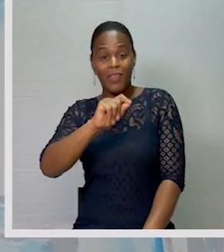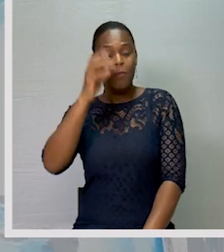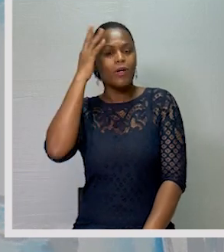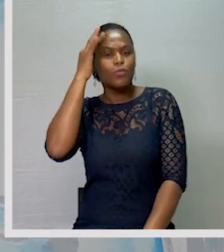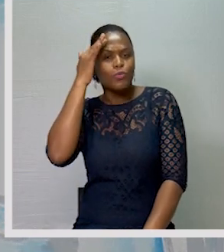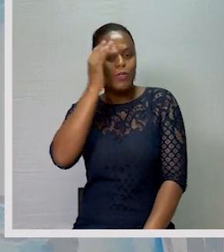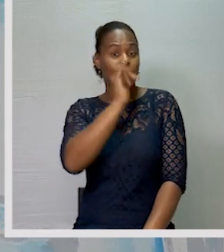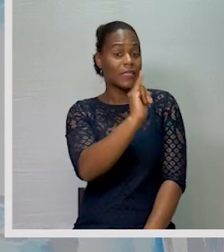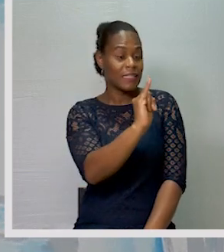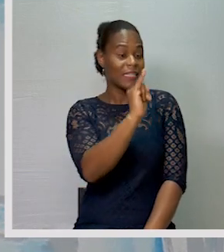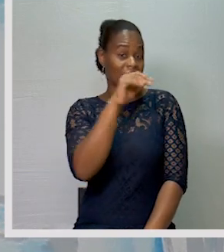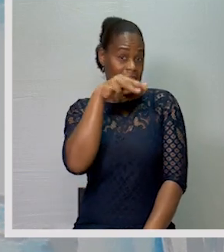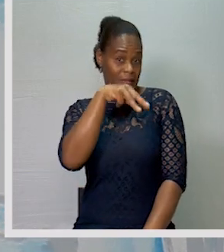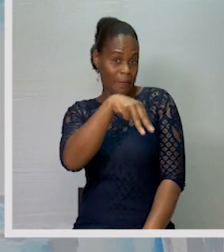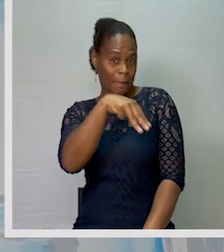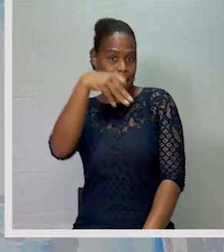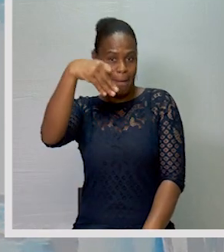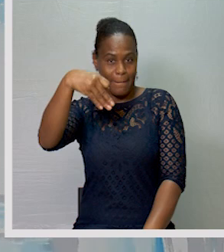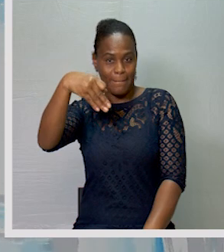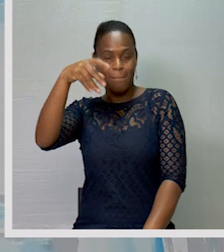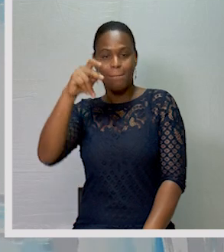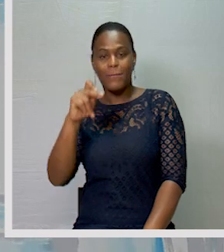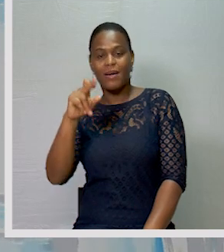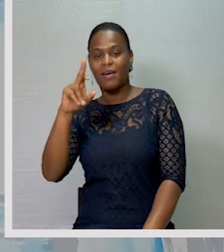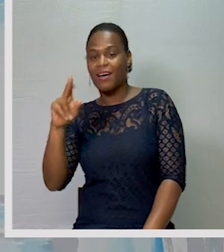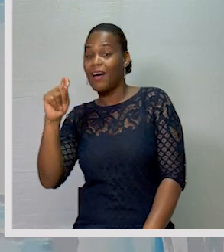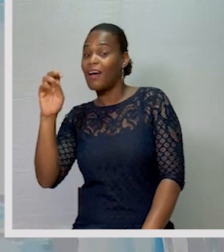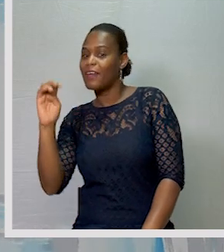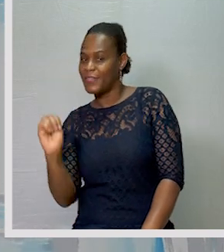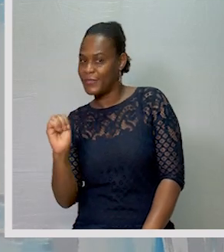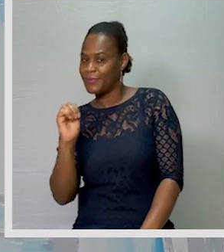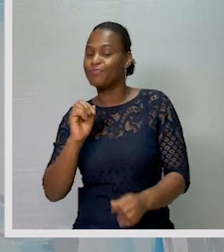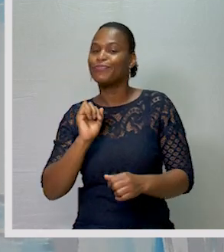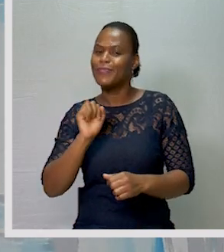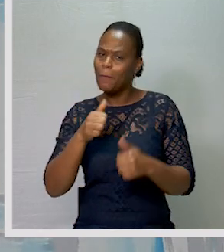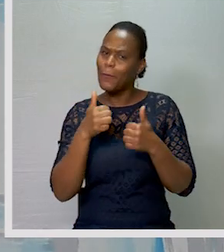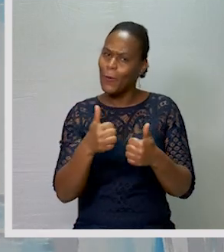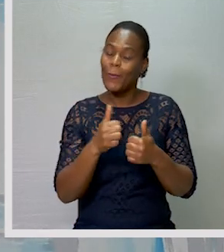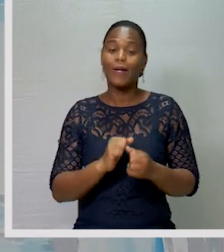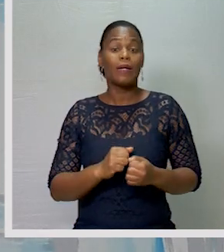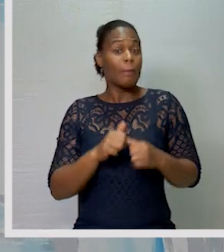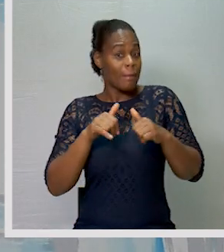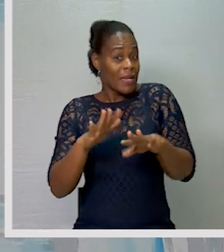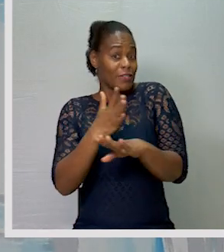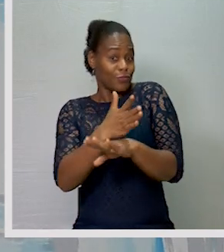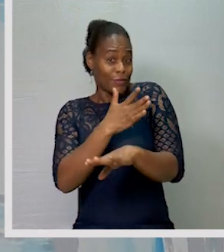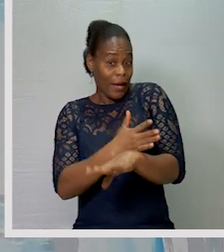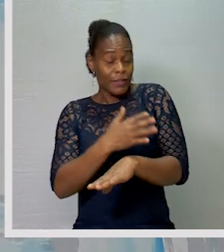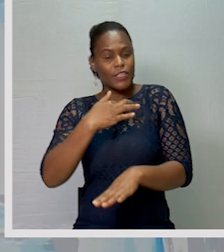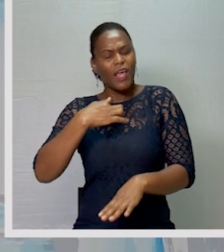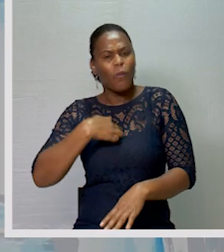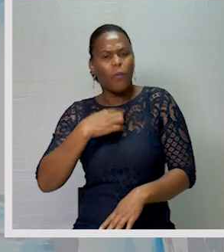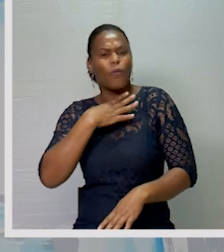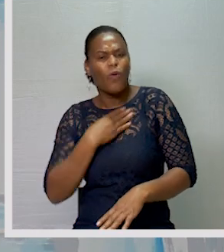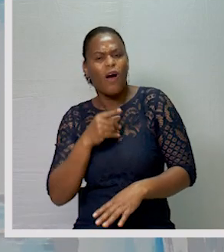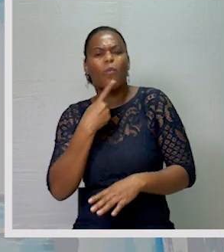ímpares. Isso mesmo, números pares e números ímpares. Mas antes, eu gostaria